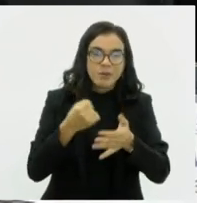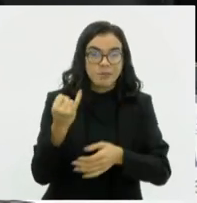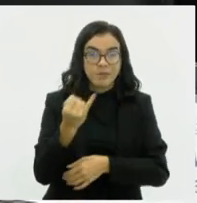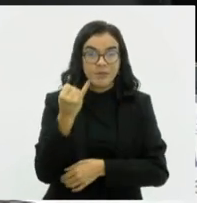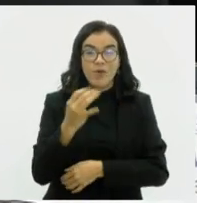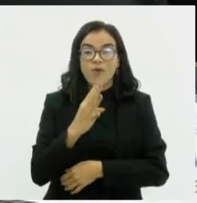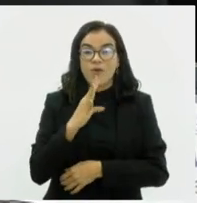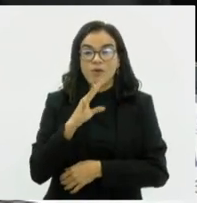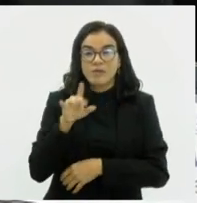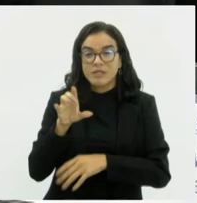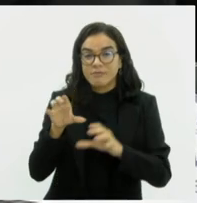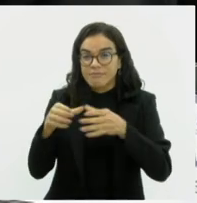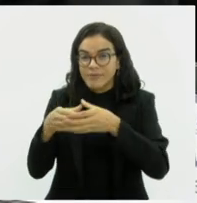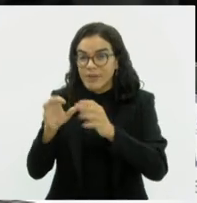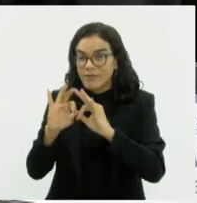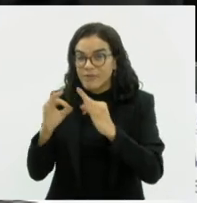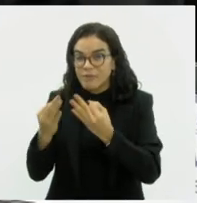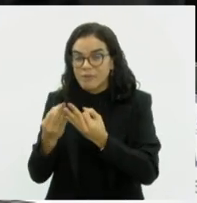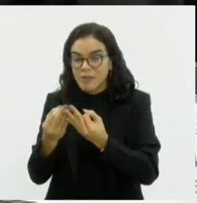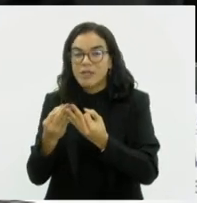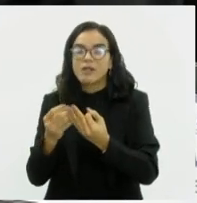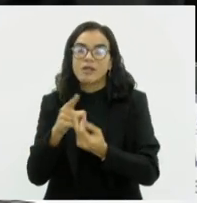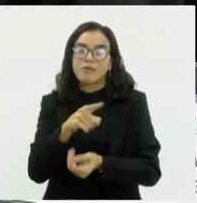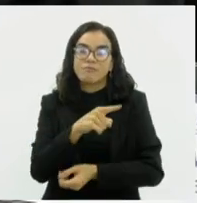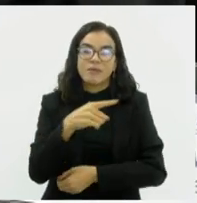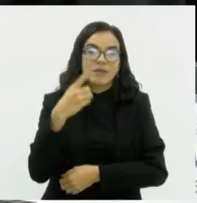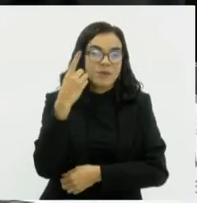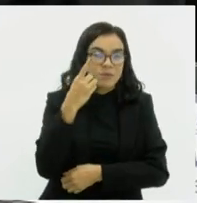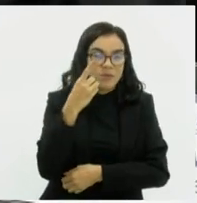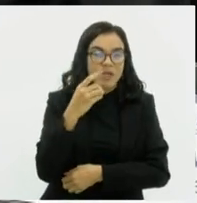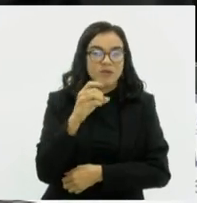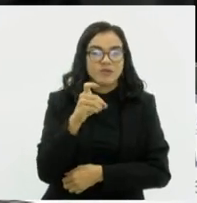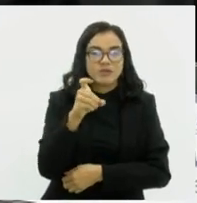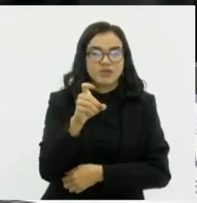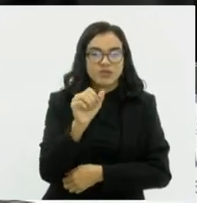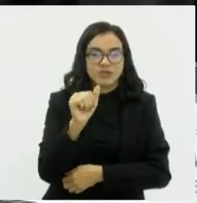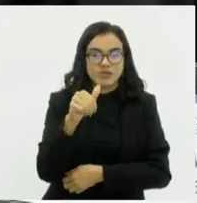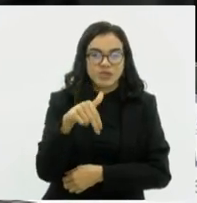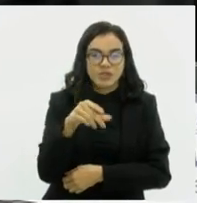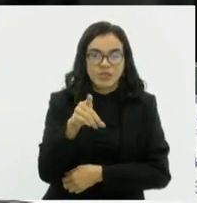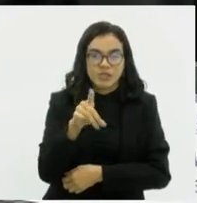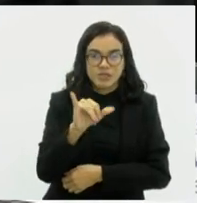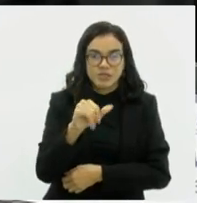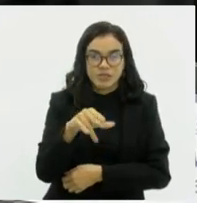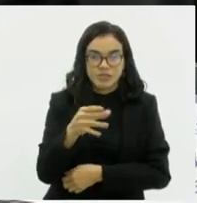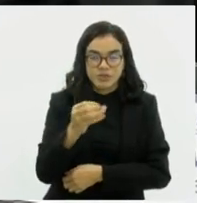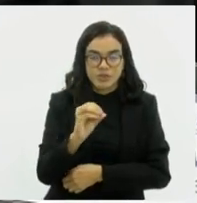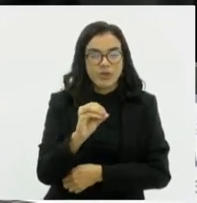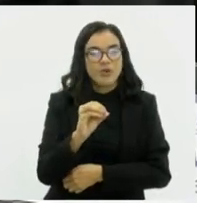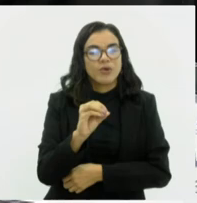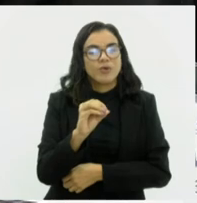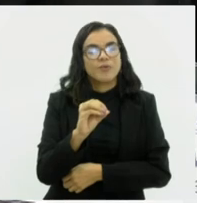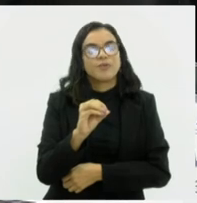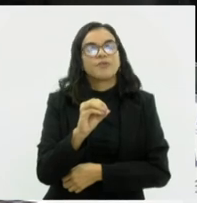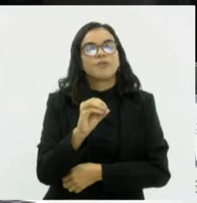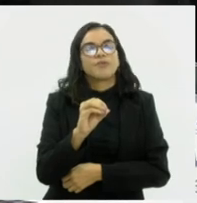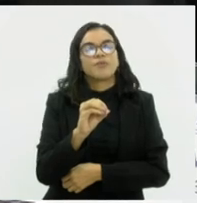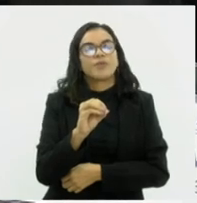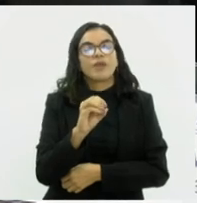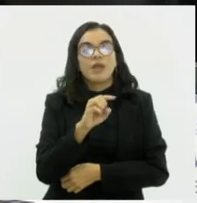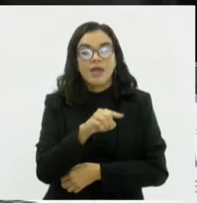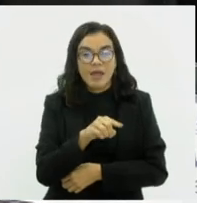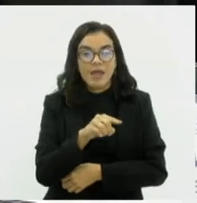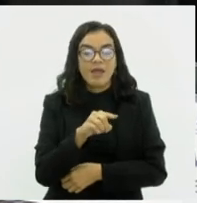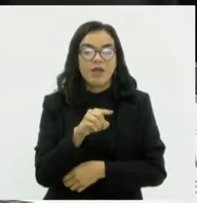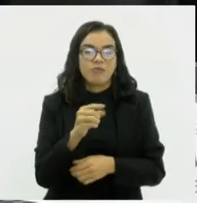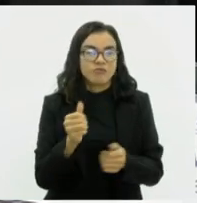família através do deputado Xandrinho, que se encontra presente hoje. Xandrinho, que eu tive a honra de dividir esse plenário. Xandrinho, veja ele ali,